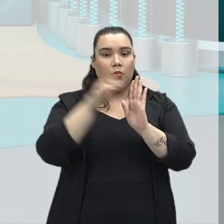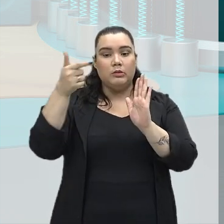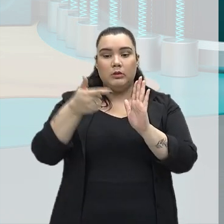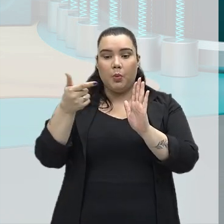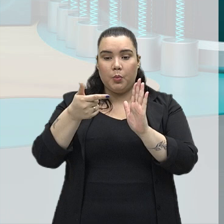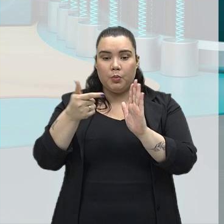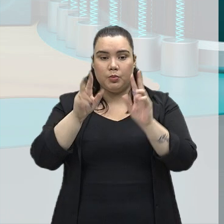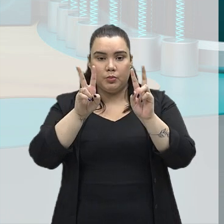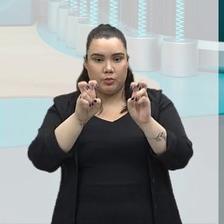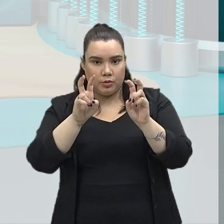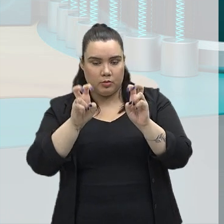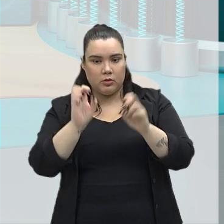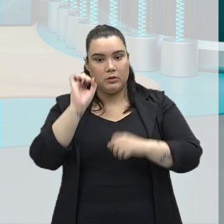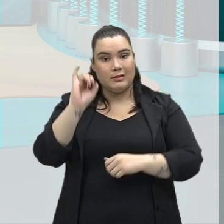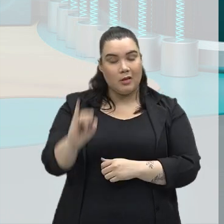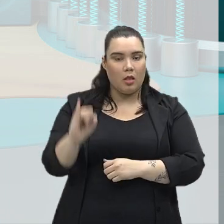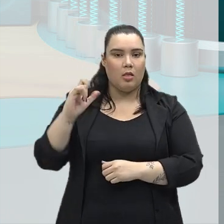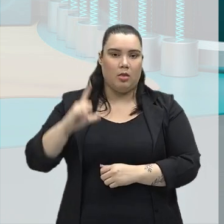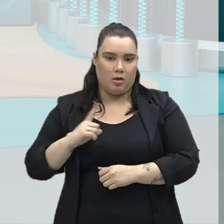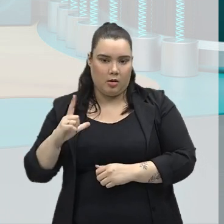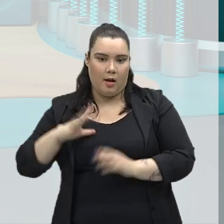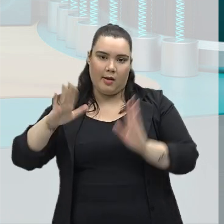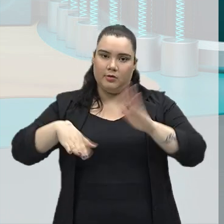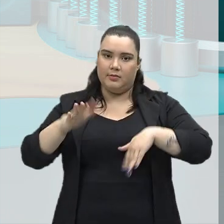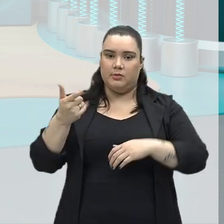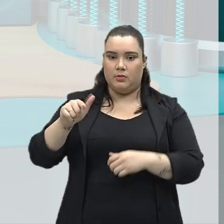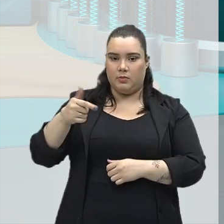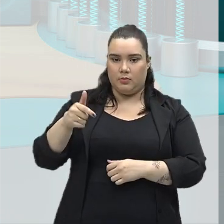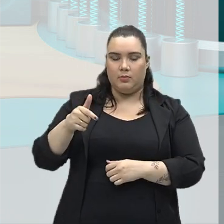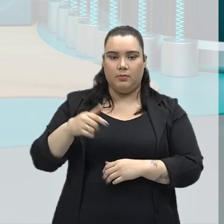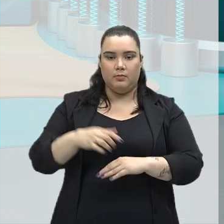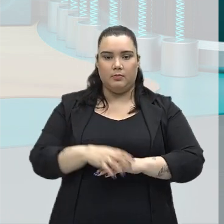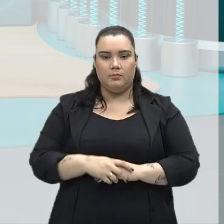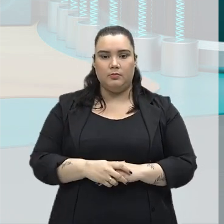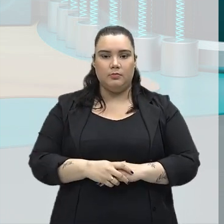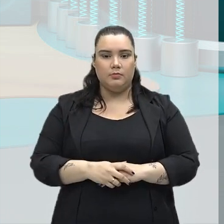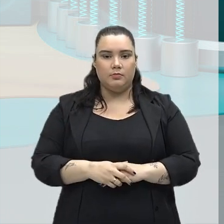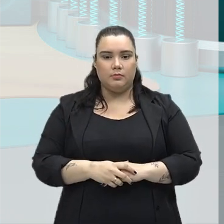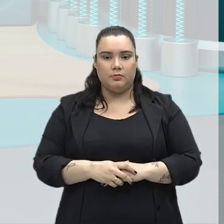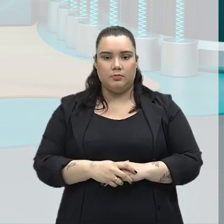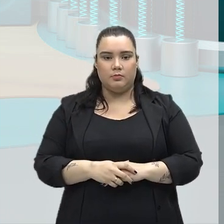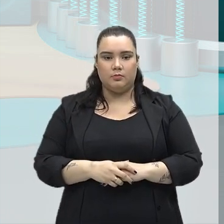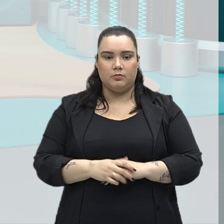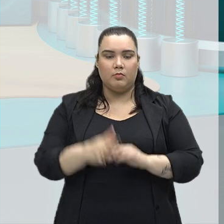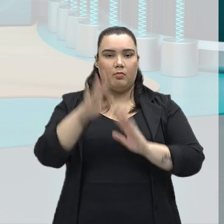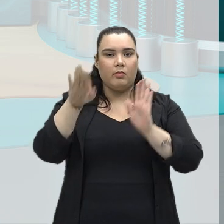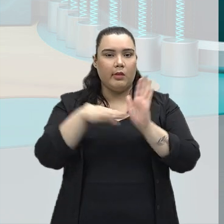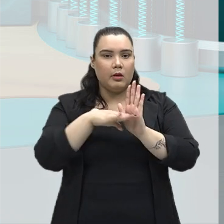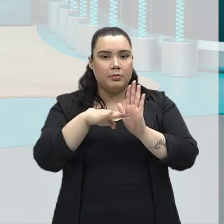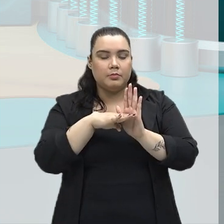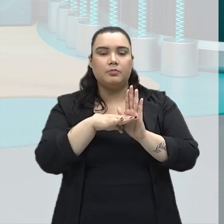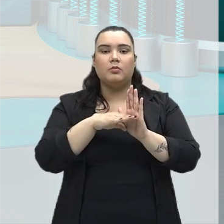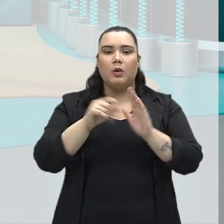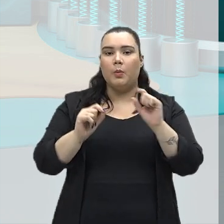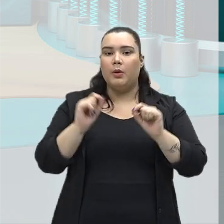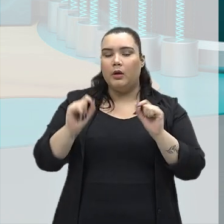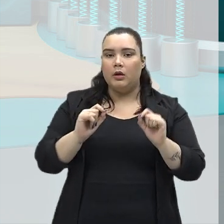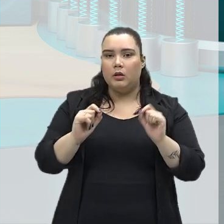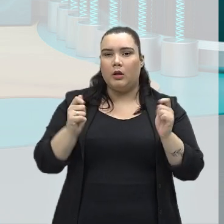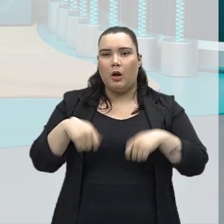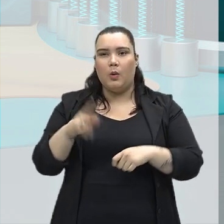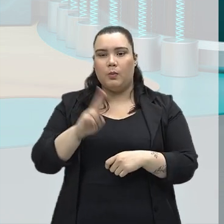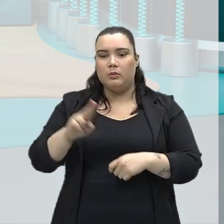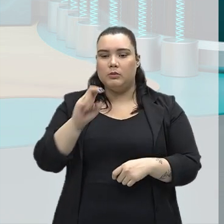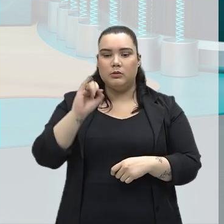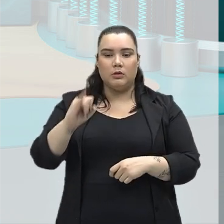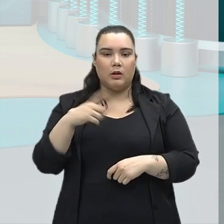subtítulo, se houver subtítulo, porque às vezes não tem subtítulo, tá bom? O que mais que eu posso utilizar, né? Quando estiver